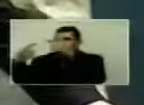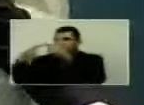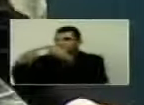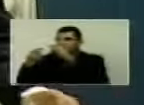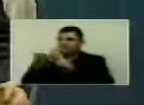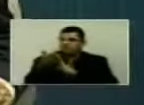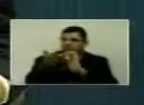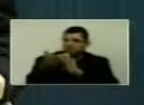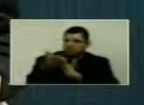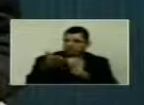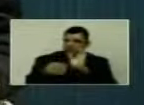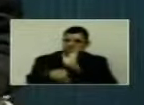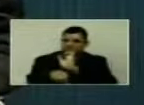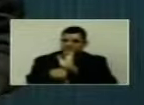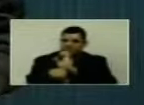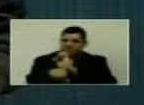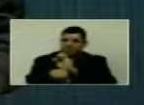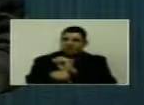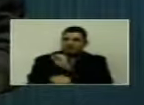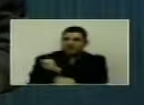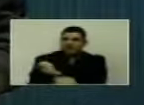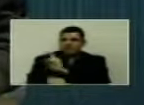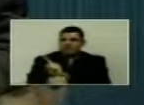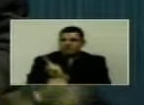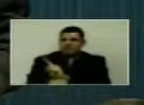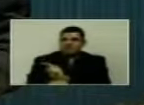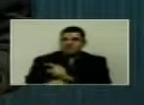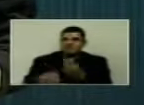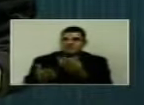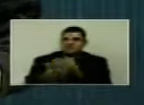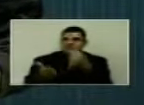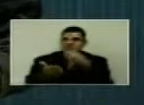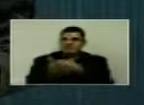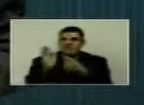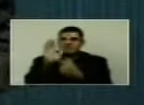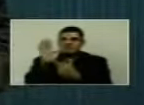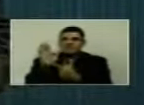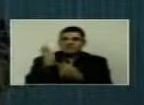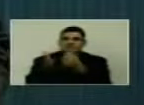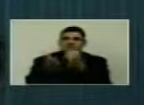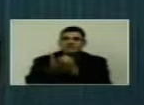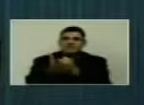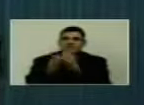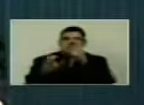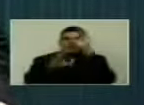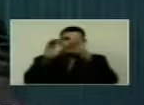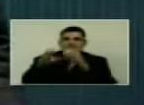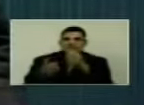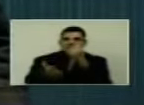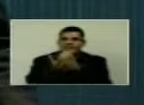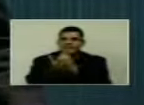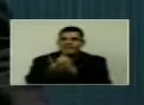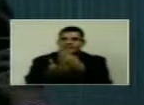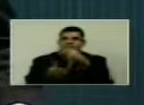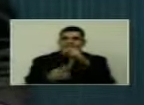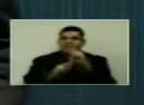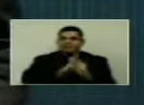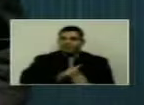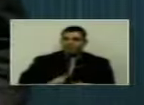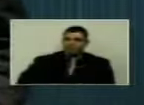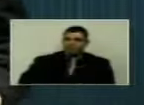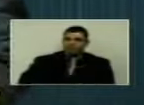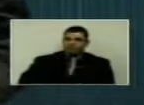para a Secretaria de Estado de Educação, adotando inclusive um modelo adotado pelo